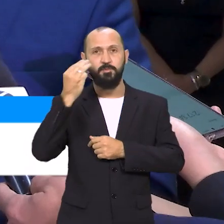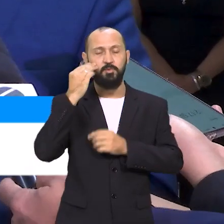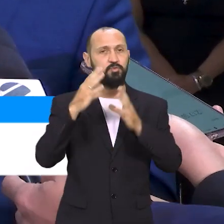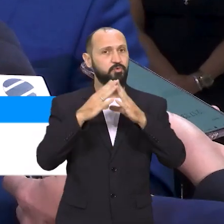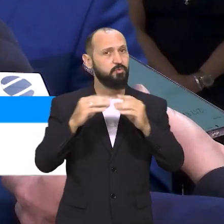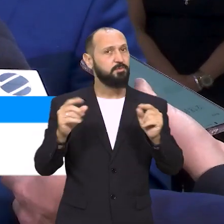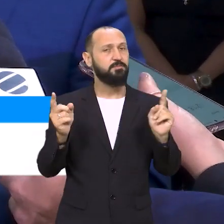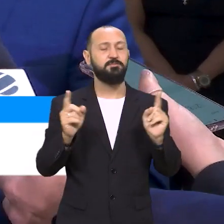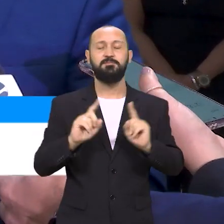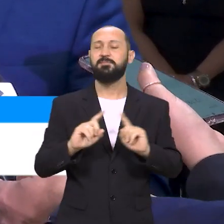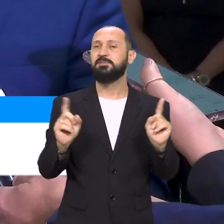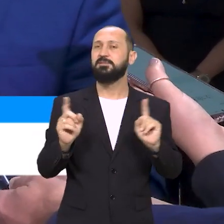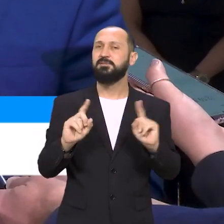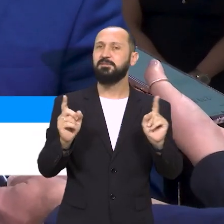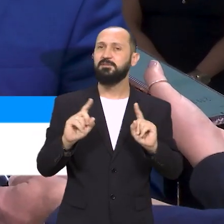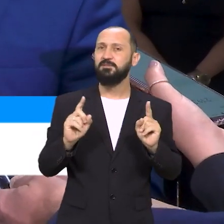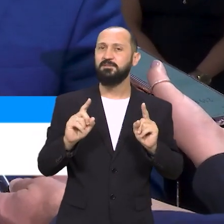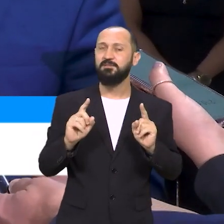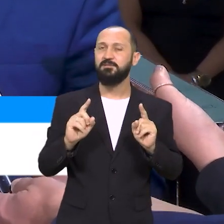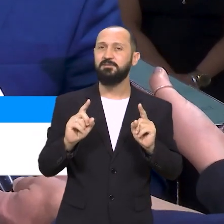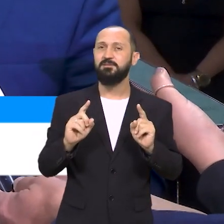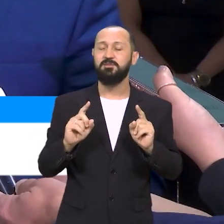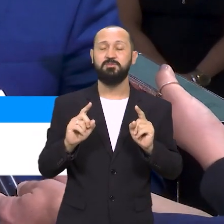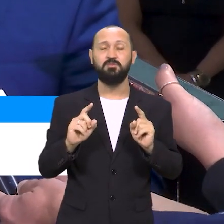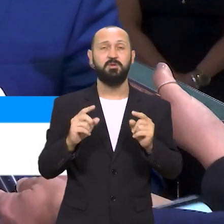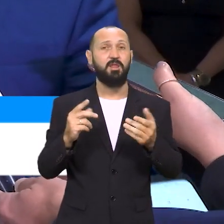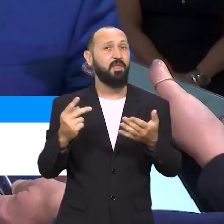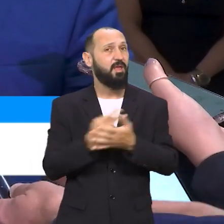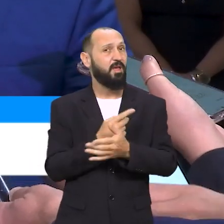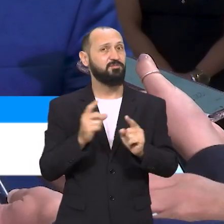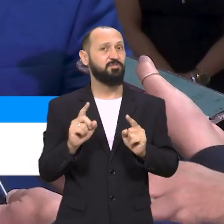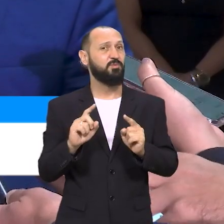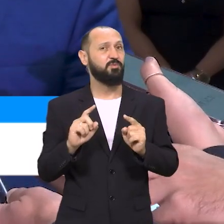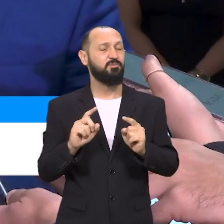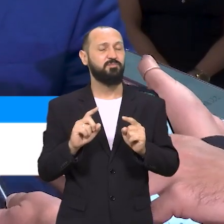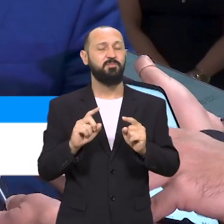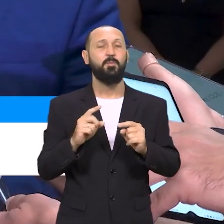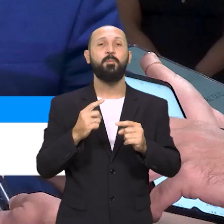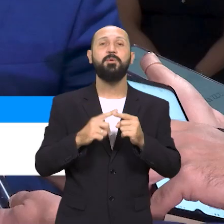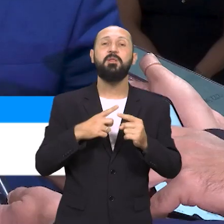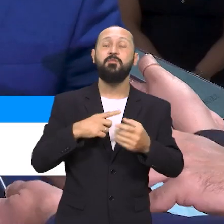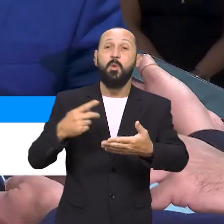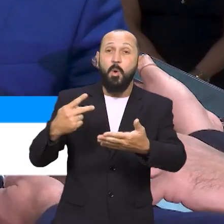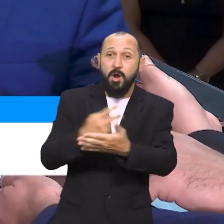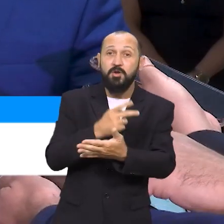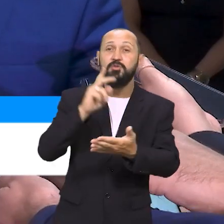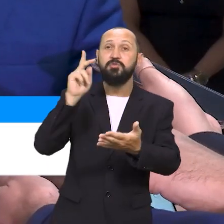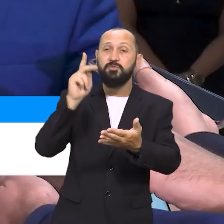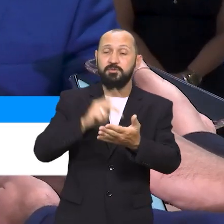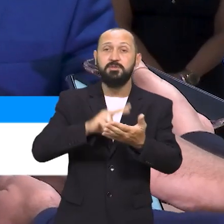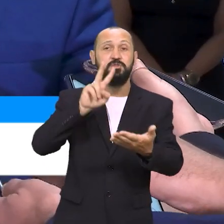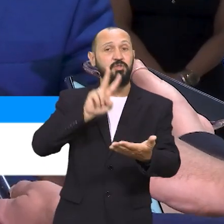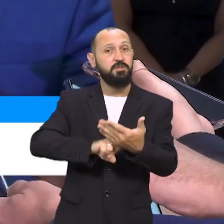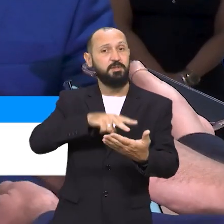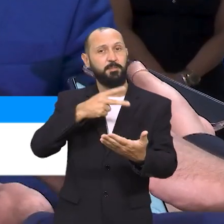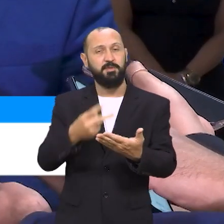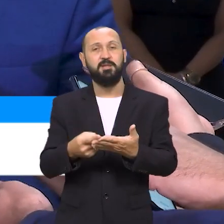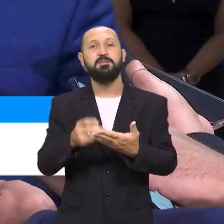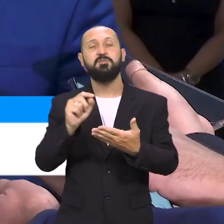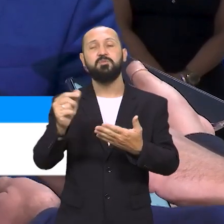17 milhões de reais. Isso é absolutamente improcedente. Na verdade, houve um erro